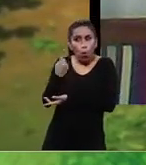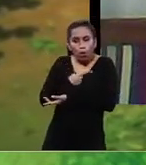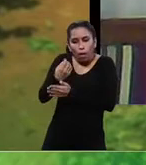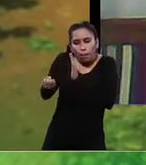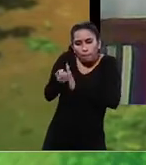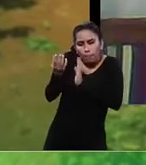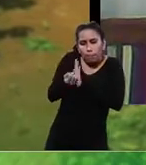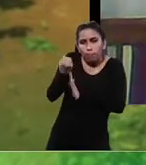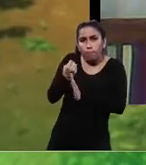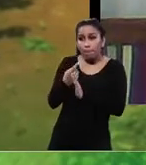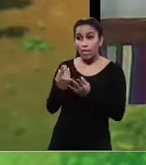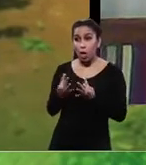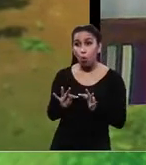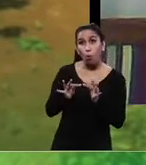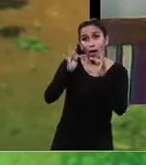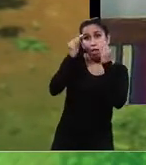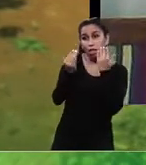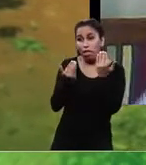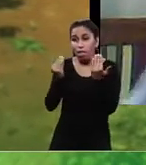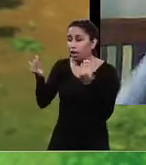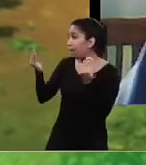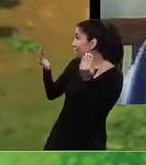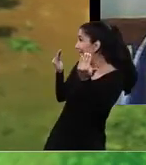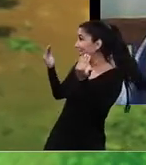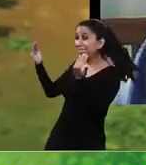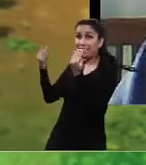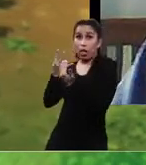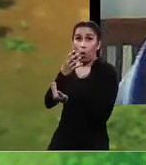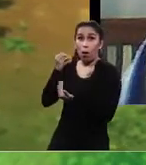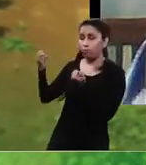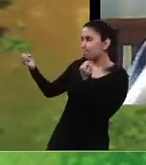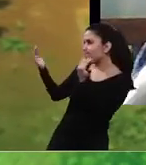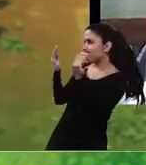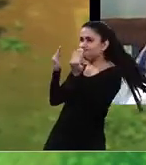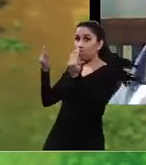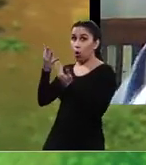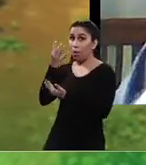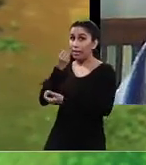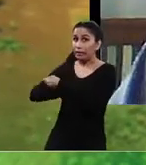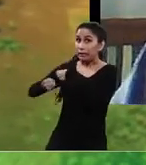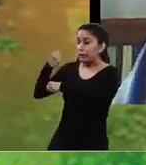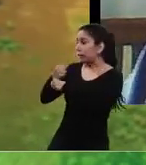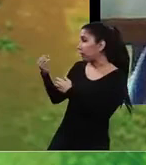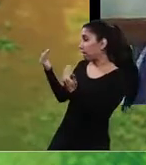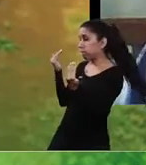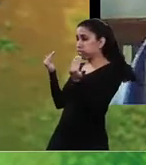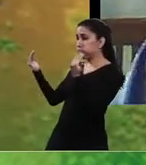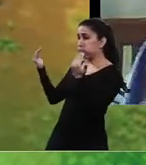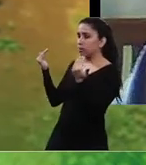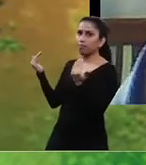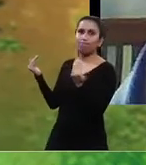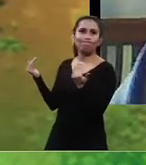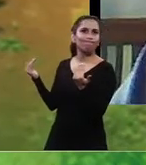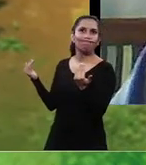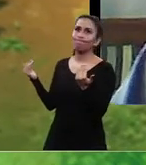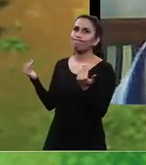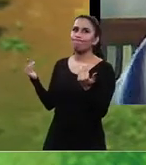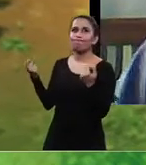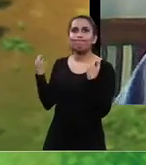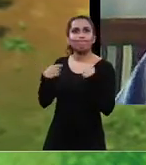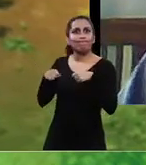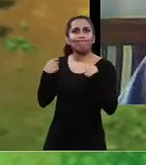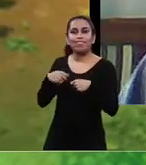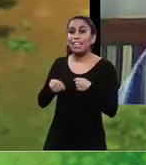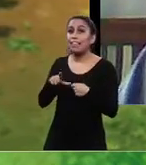mesma tecnologia de 45 anos atrás, para produzir a mesma coisa, a gente teria que ter avançado em 200 milhões de